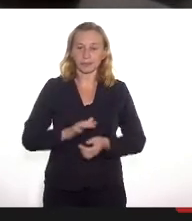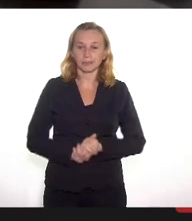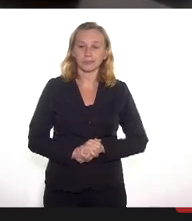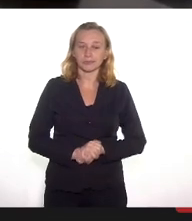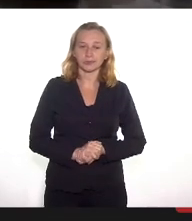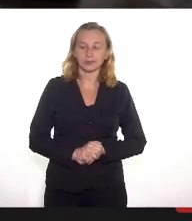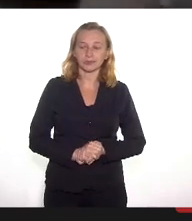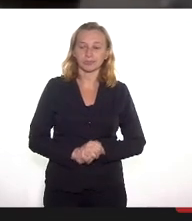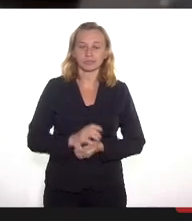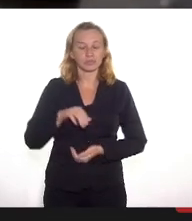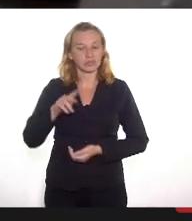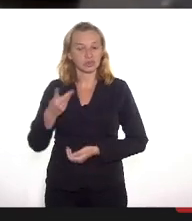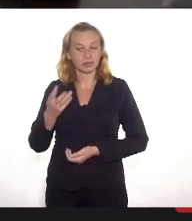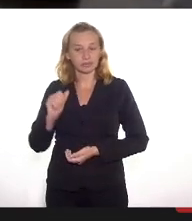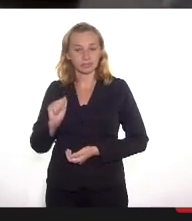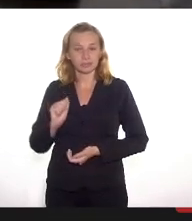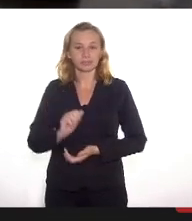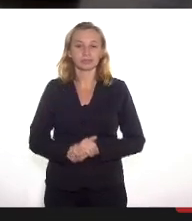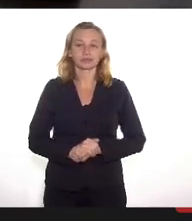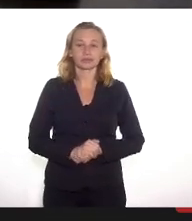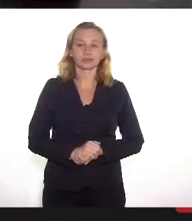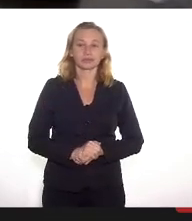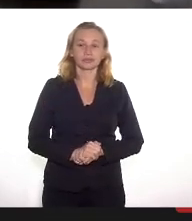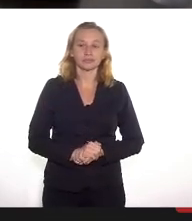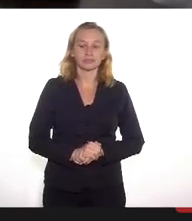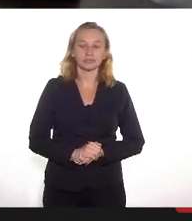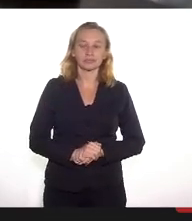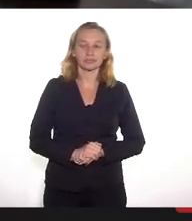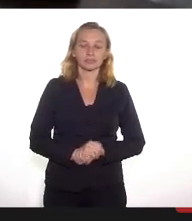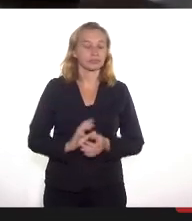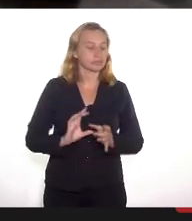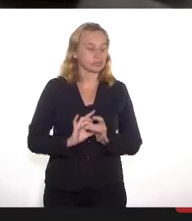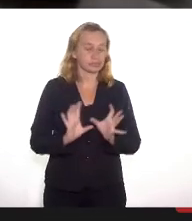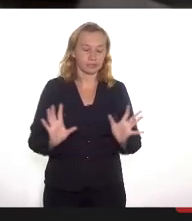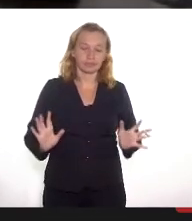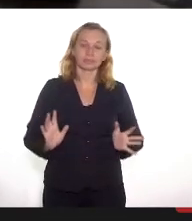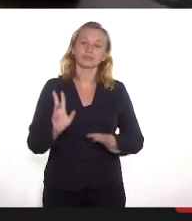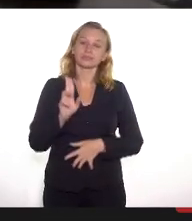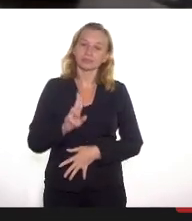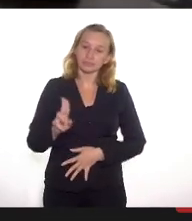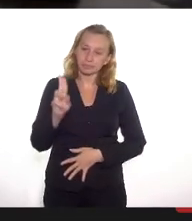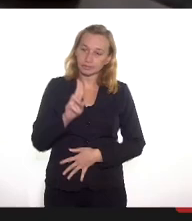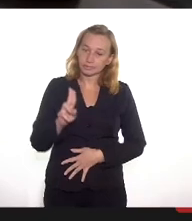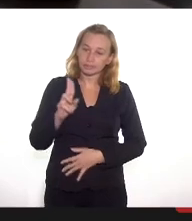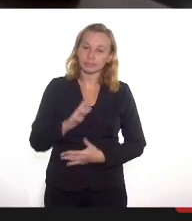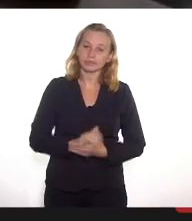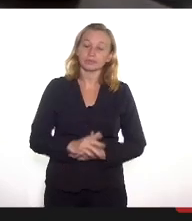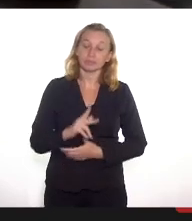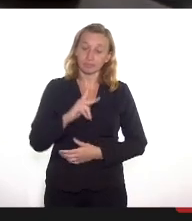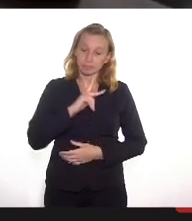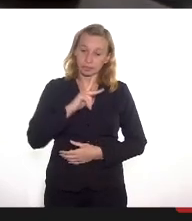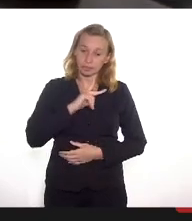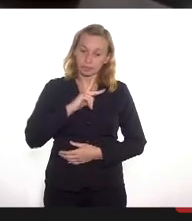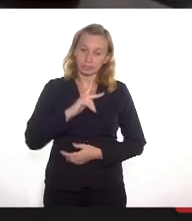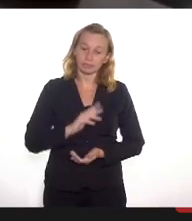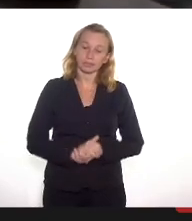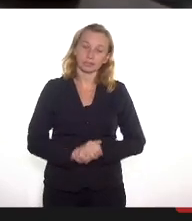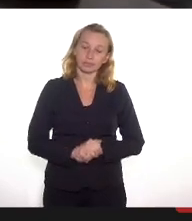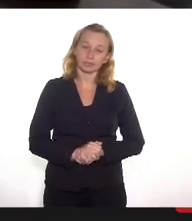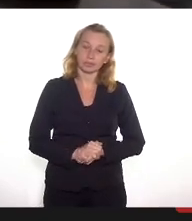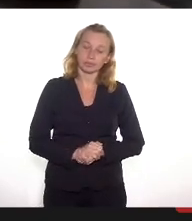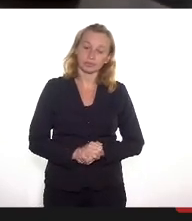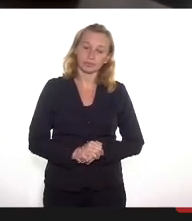entrar apoia as mais de mídia espontânea utilizando a própria disponibilidade